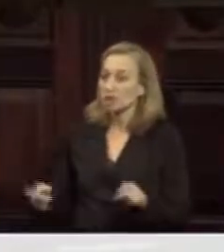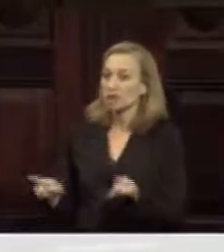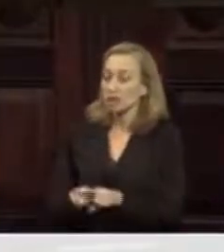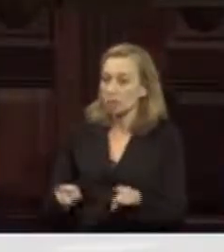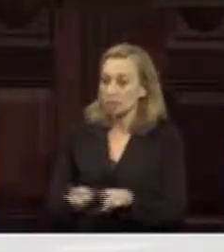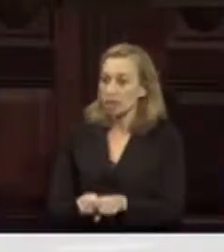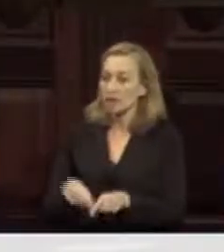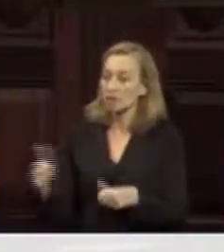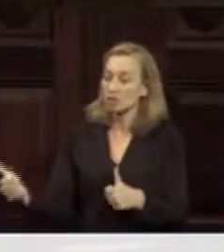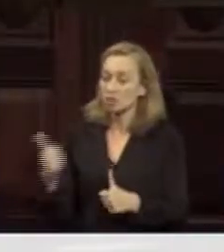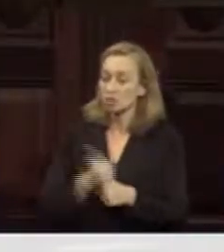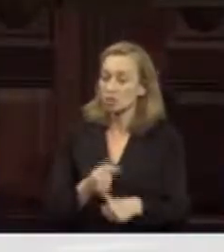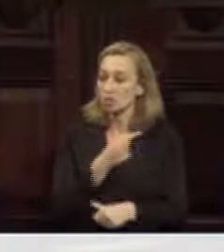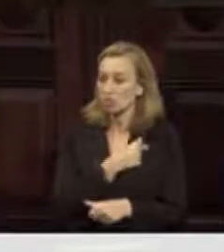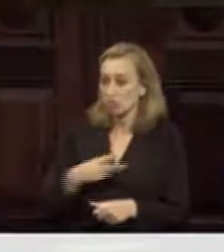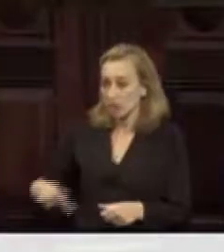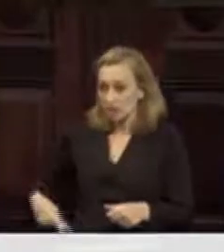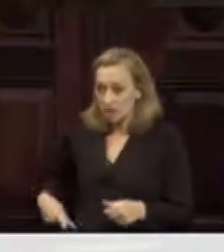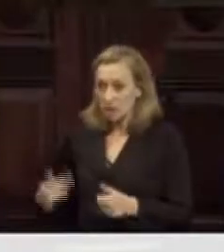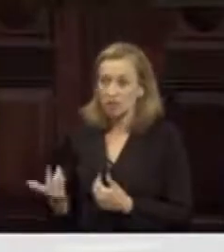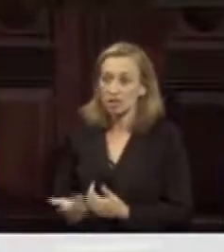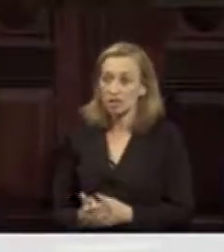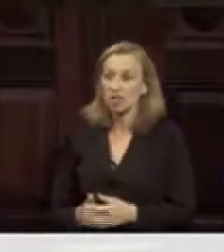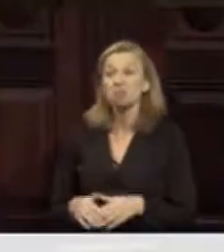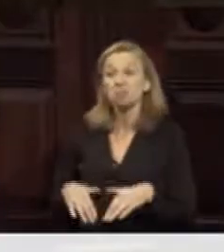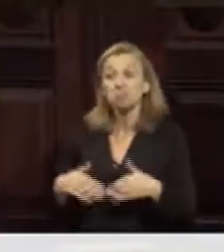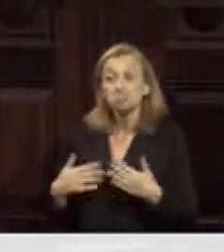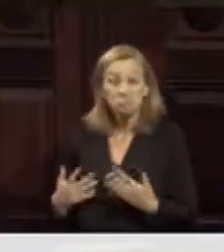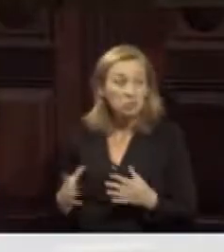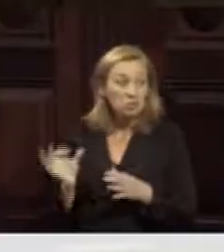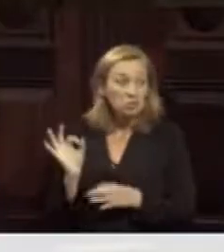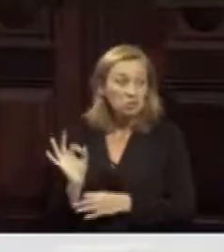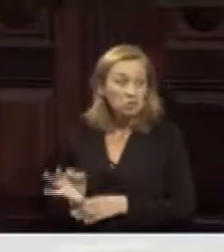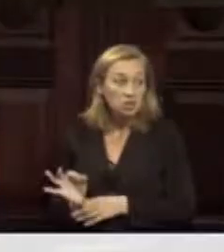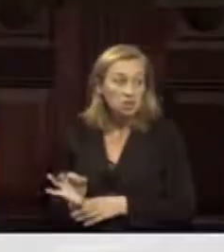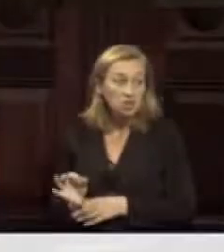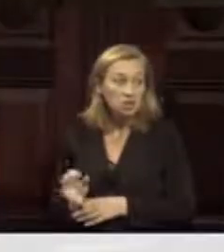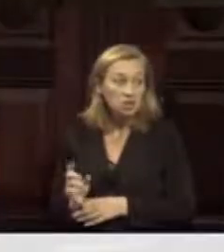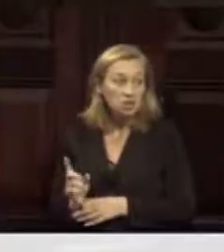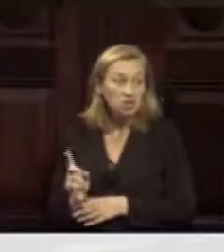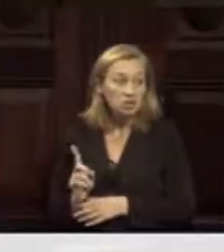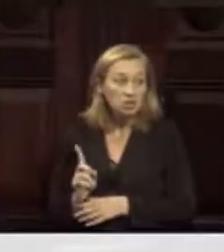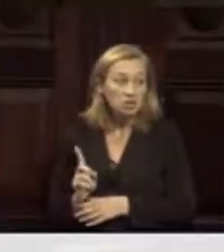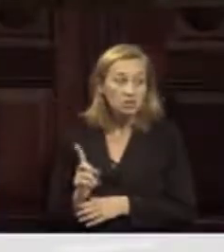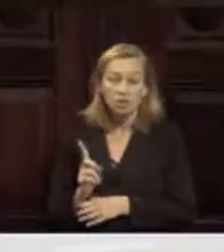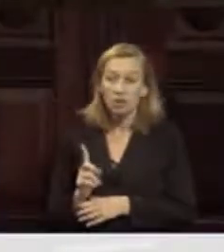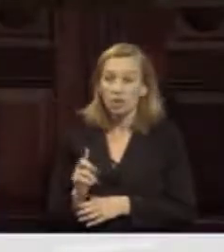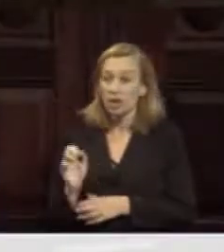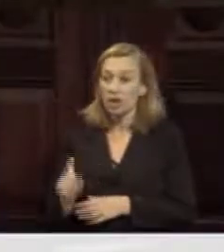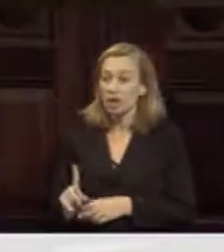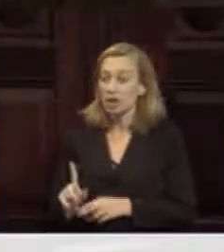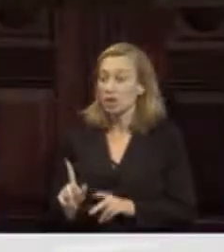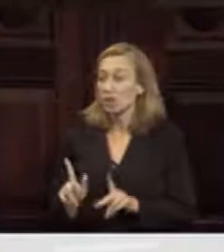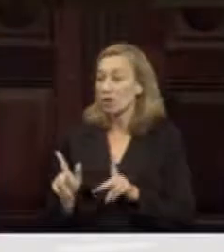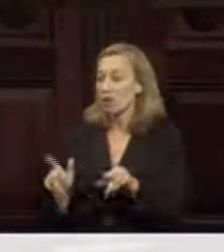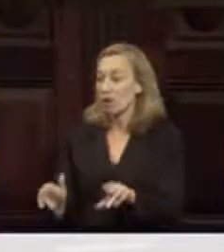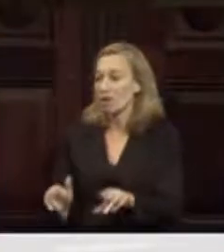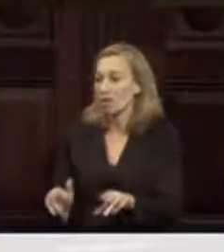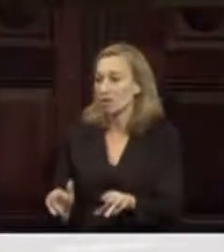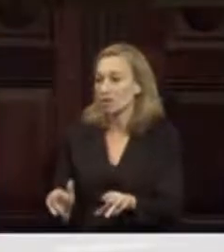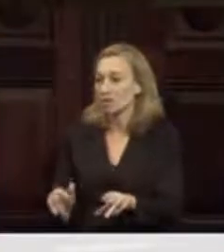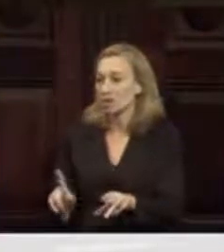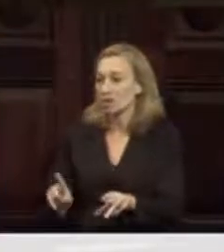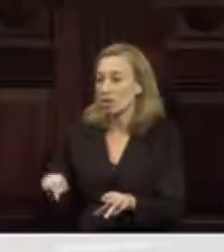a cadeira de presidente. E, por certo, não serão os atuais mandatários